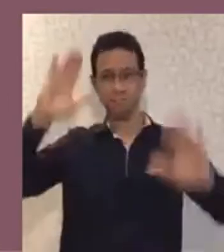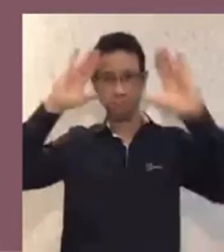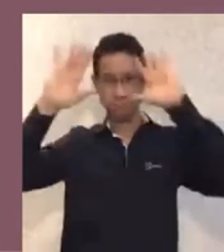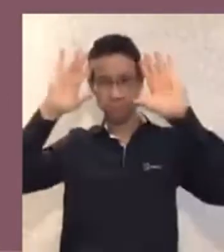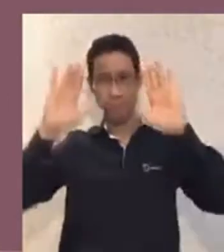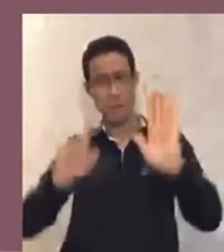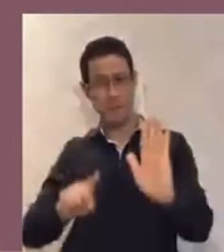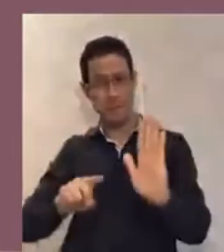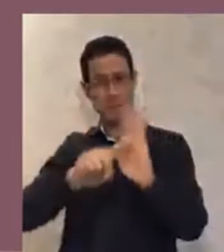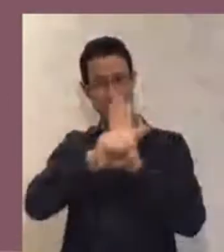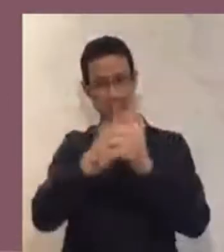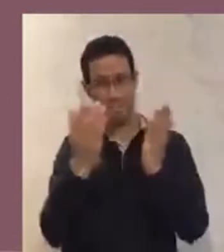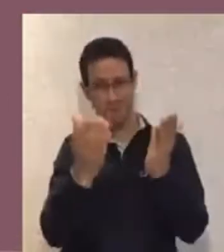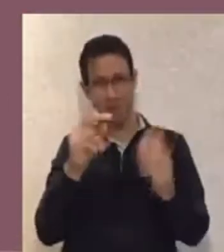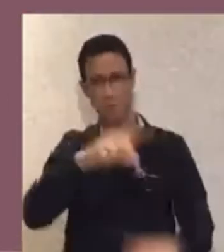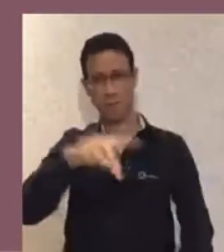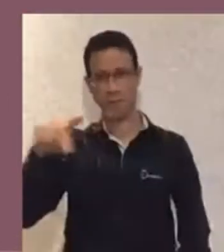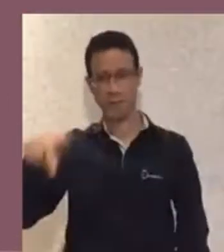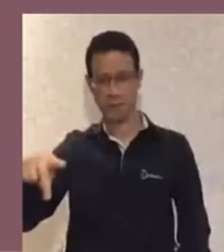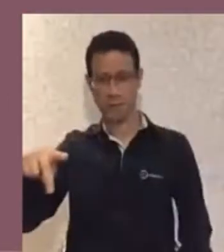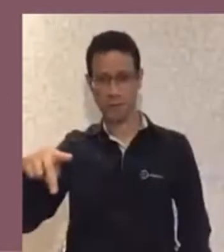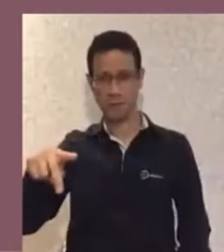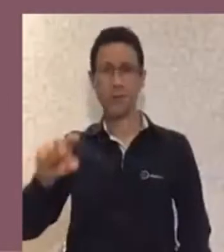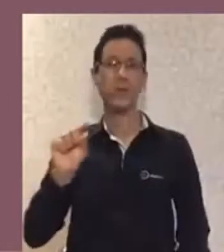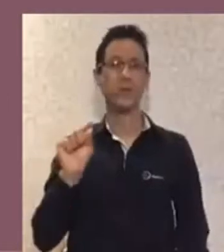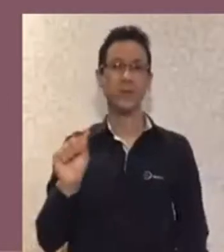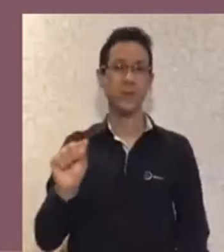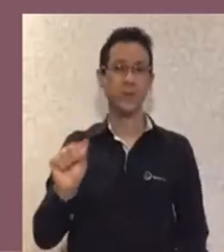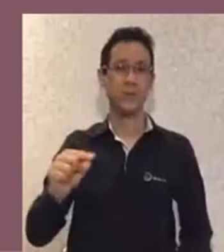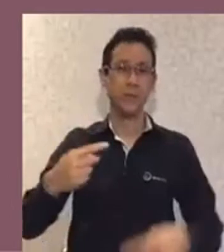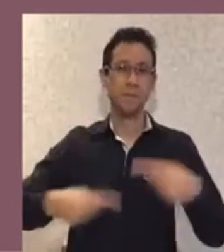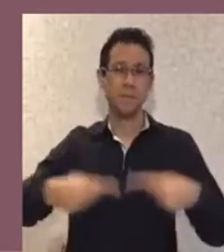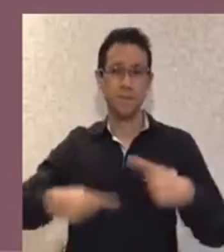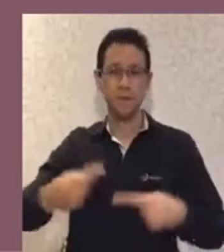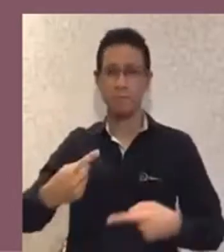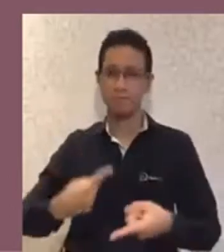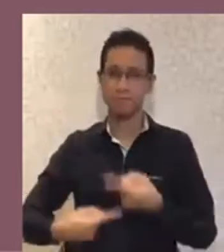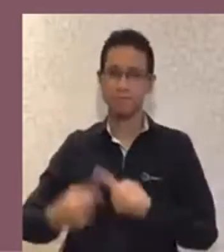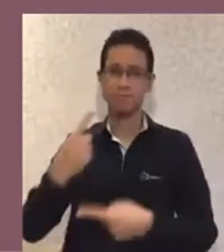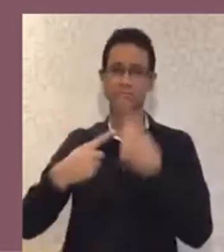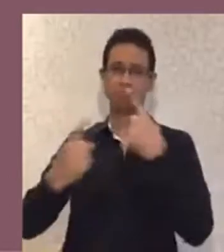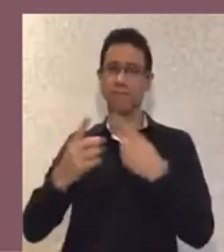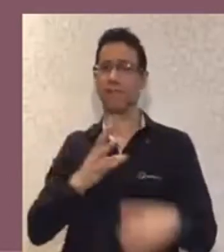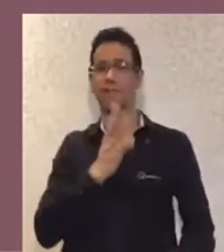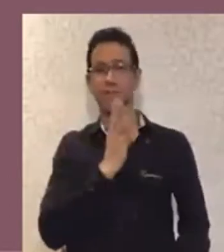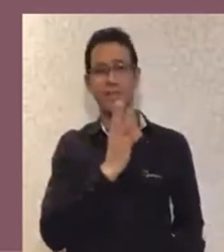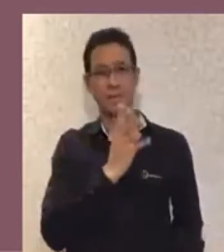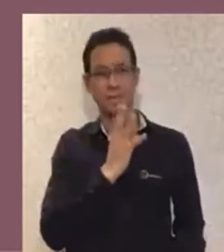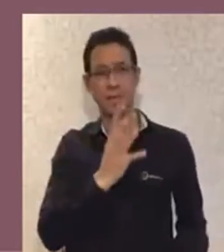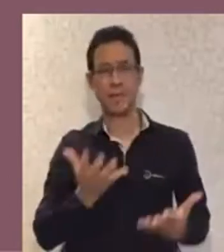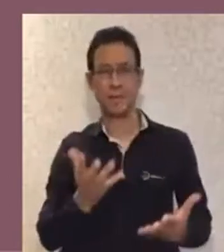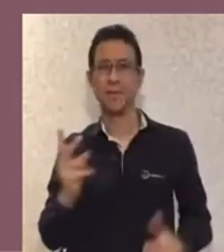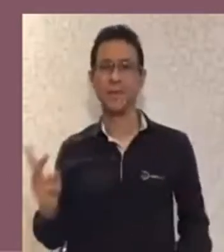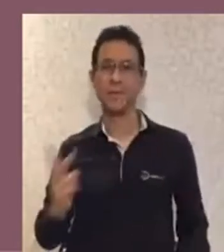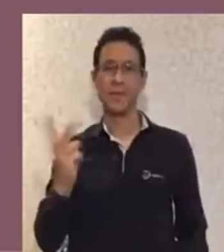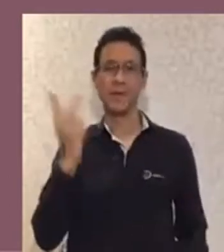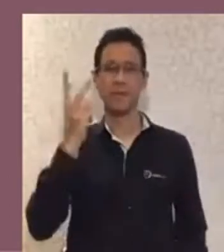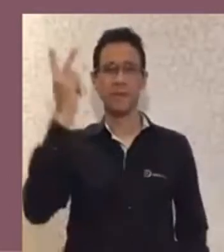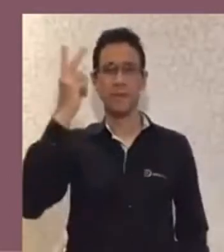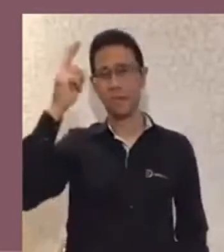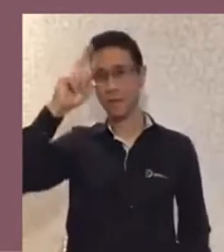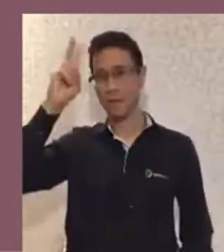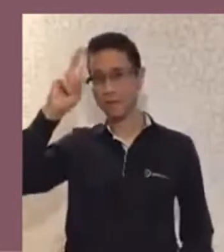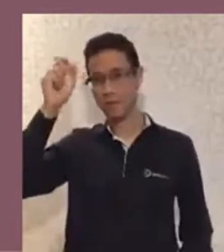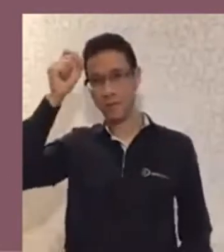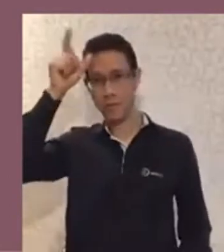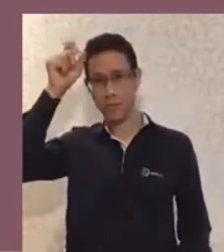professora. O que seria políticas de reparação, de reconhecimento e valorização da história e cultura negra